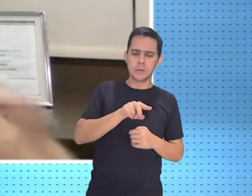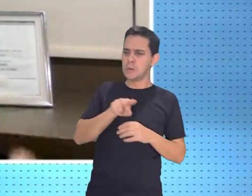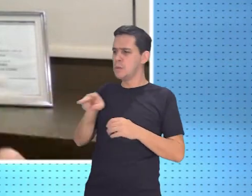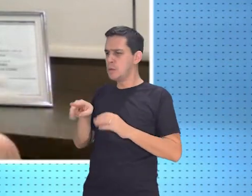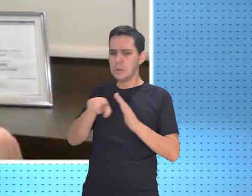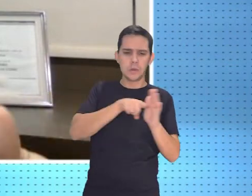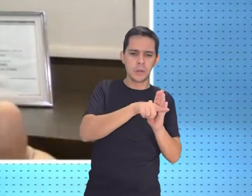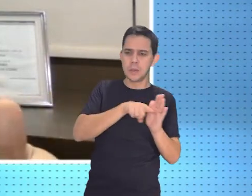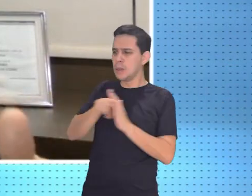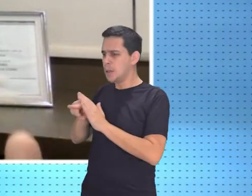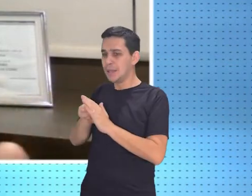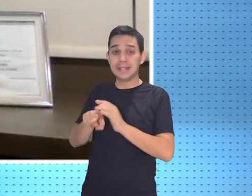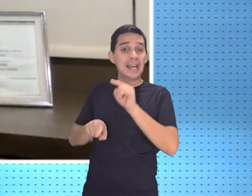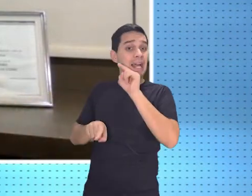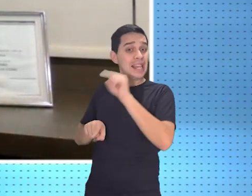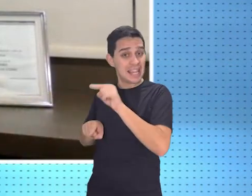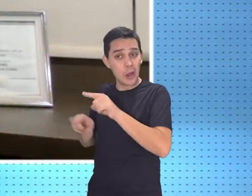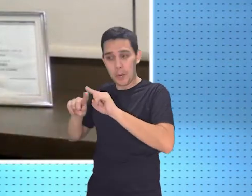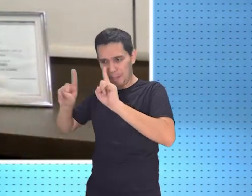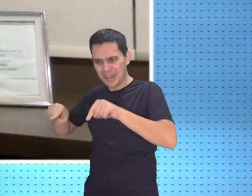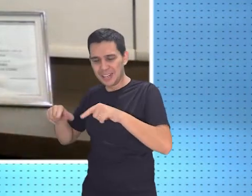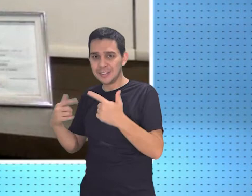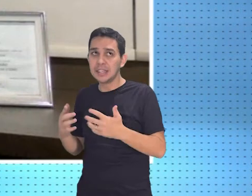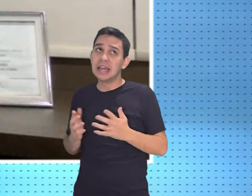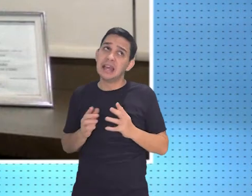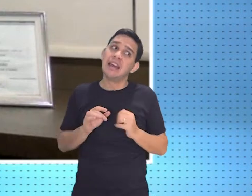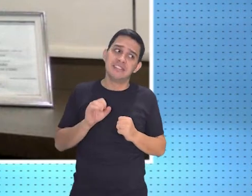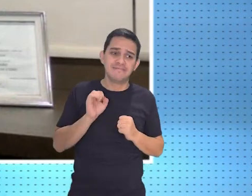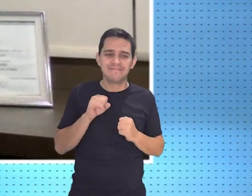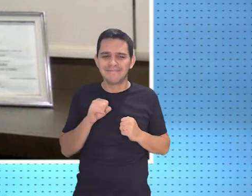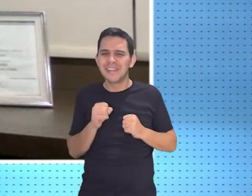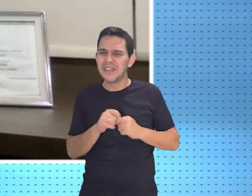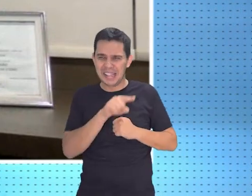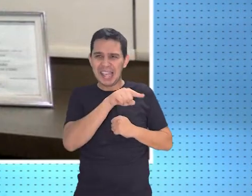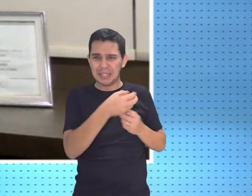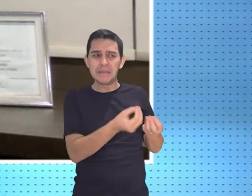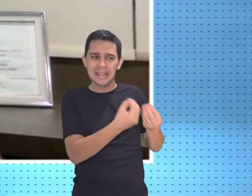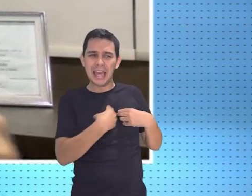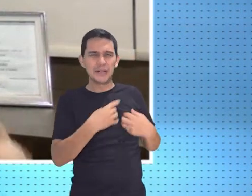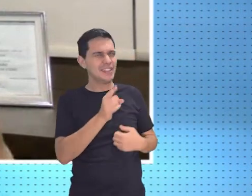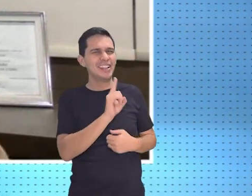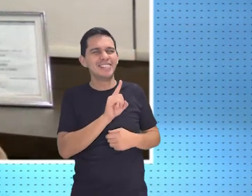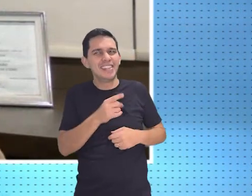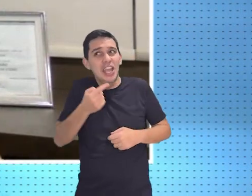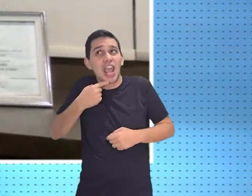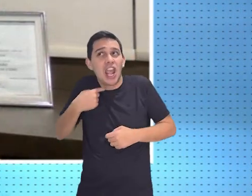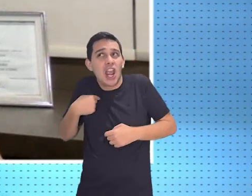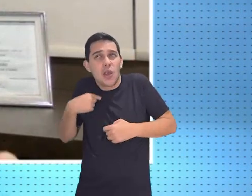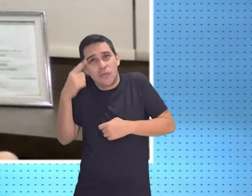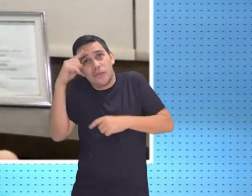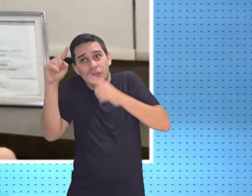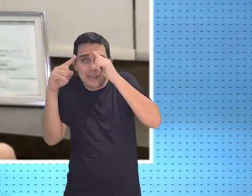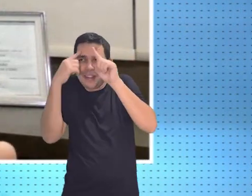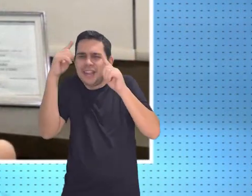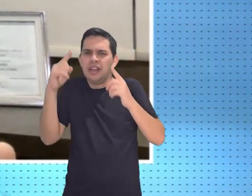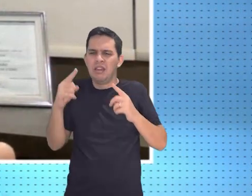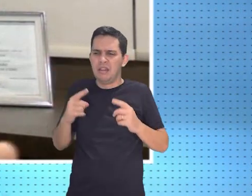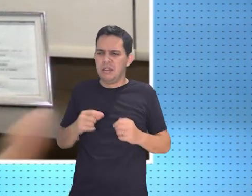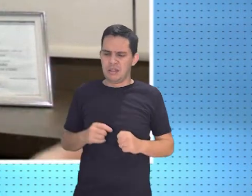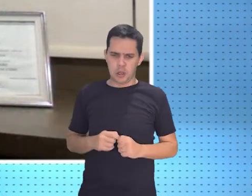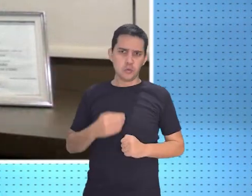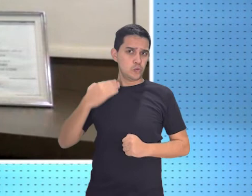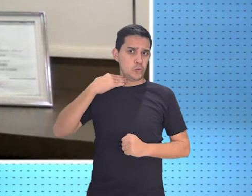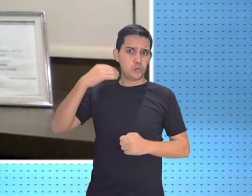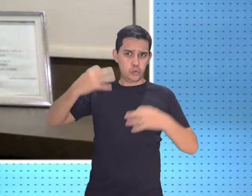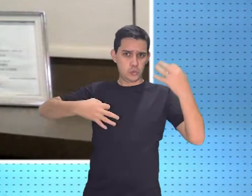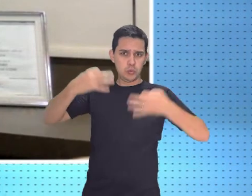não recebeu essa substância ilícita dos reclamados. Por isso, o juízo da causa,